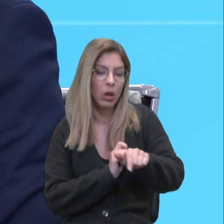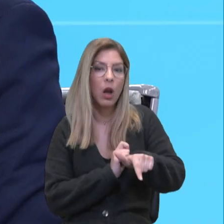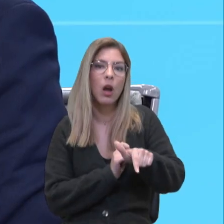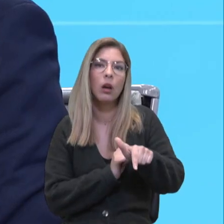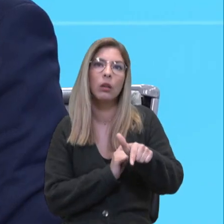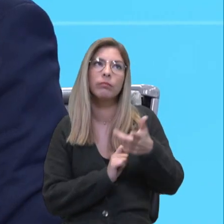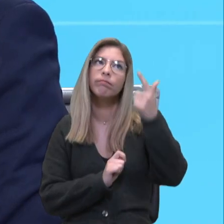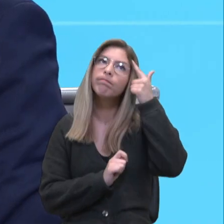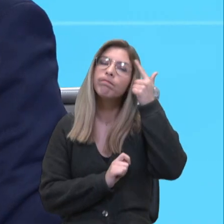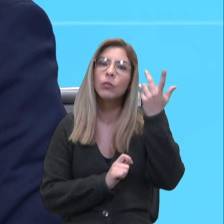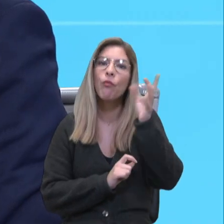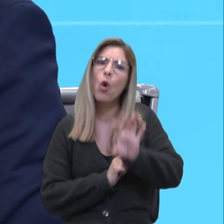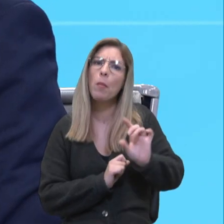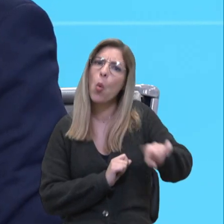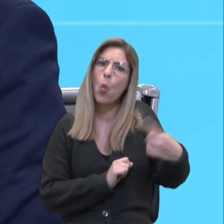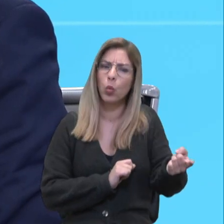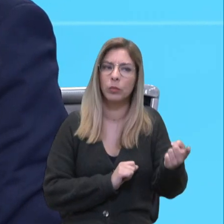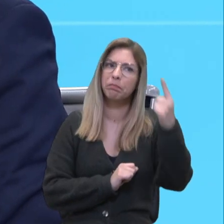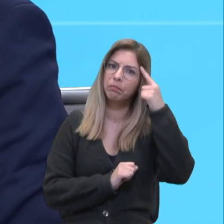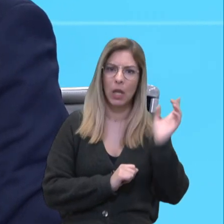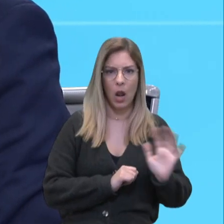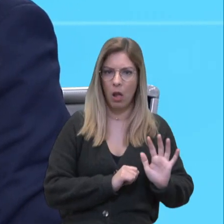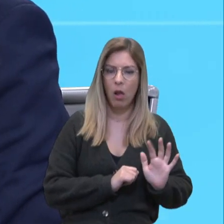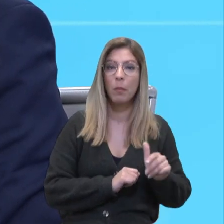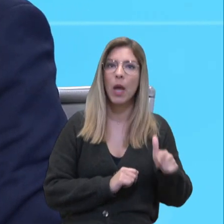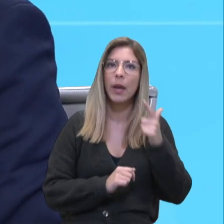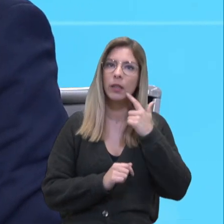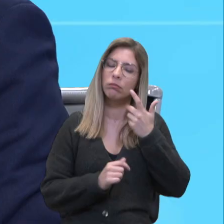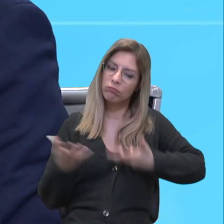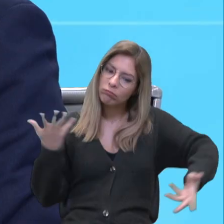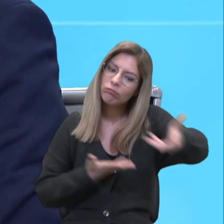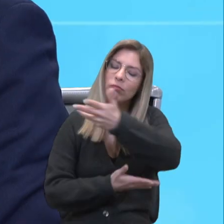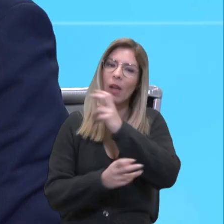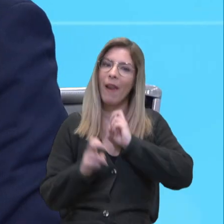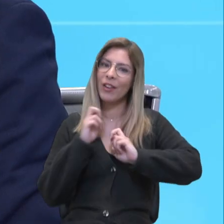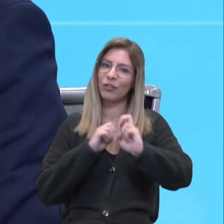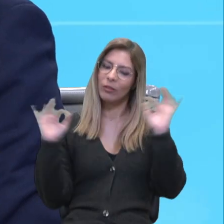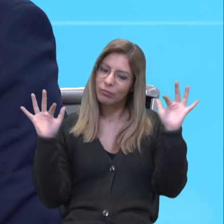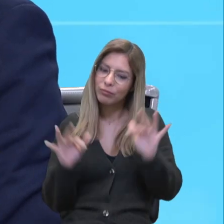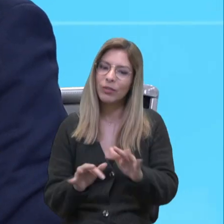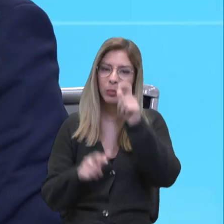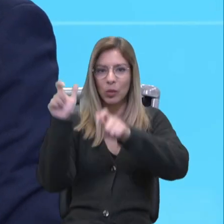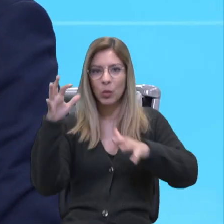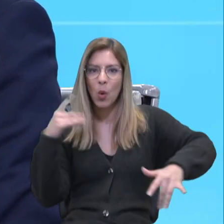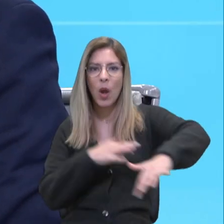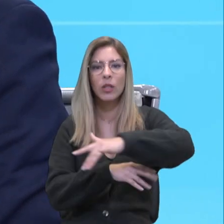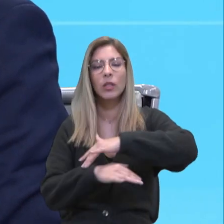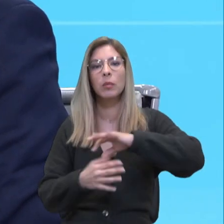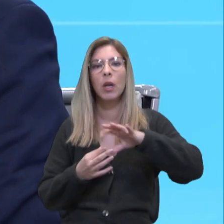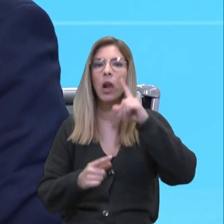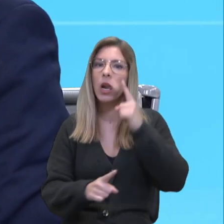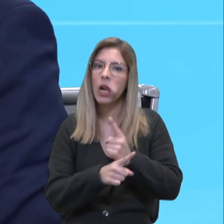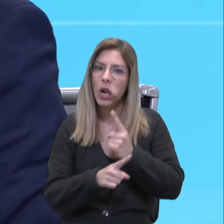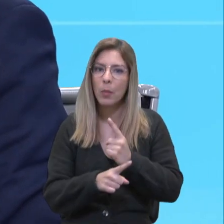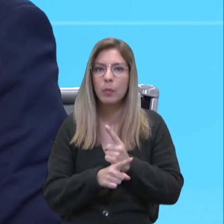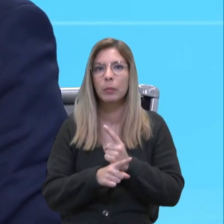fazê-lo de outro modo que não este, juntando sinergias, procurando colocar à mesma mesa e com